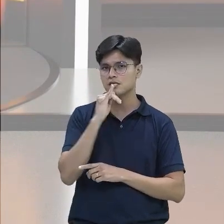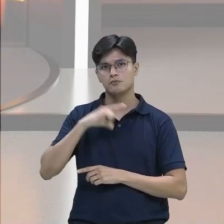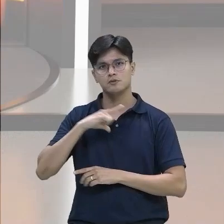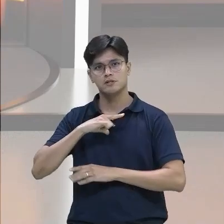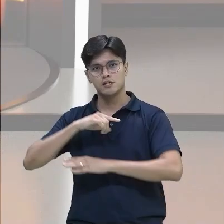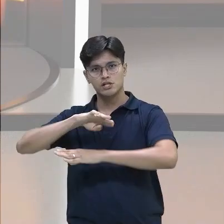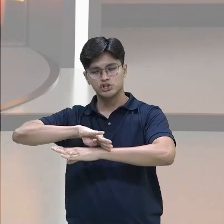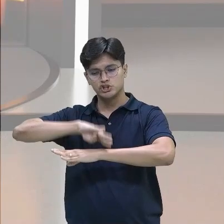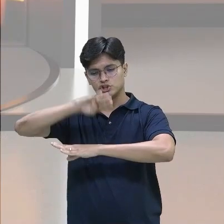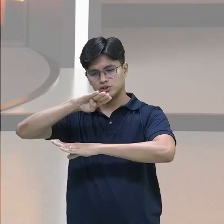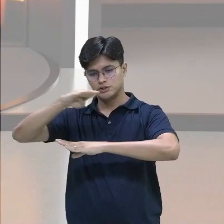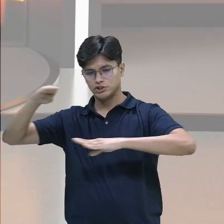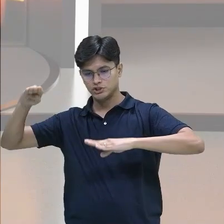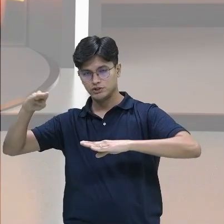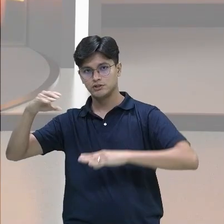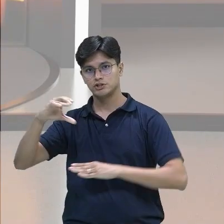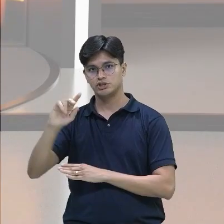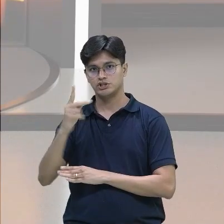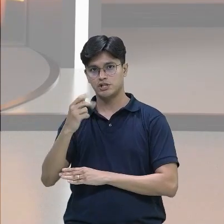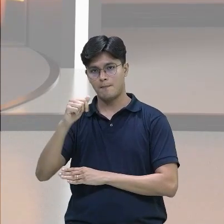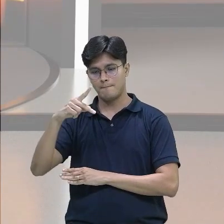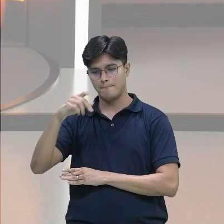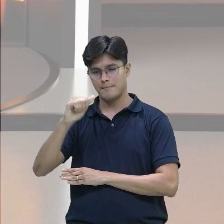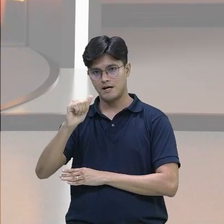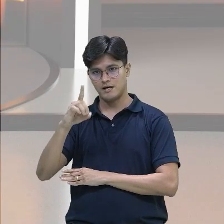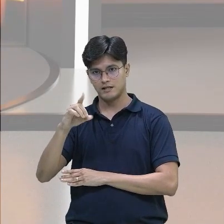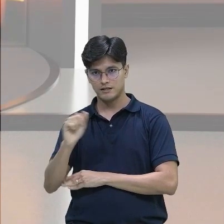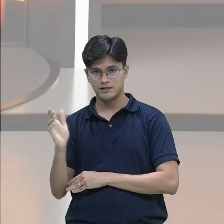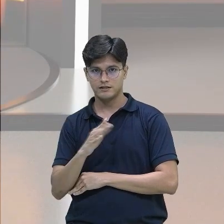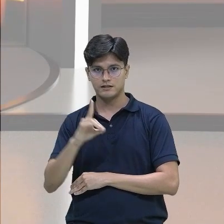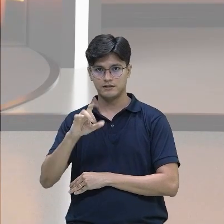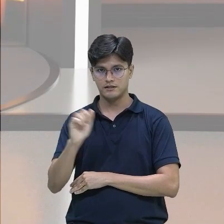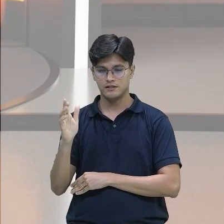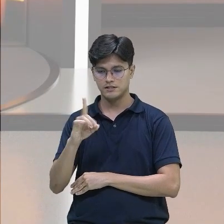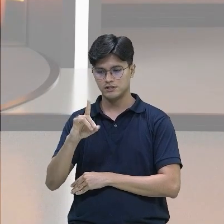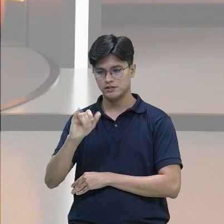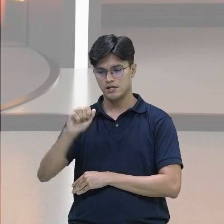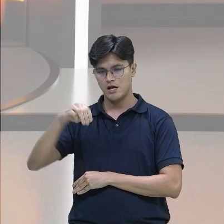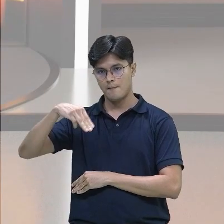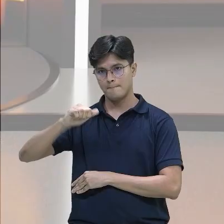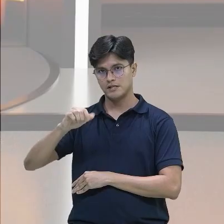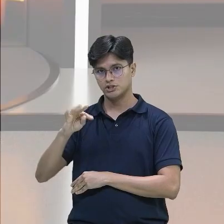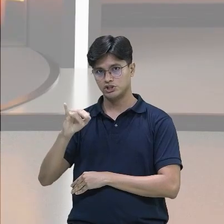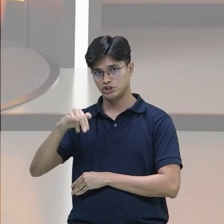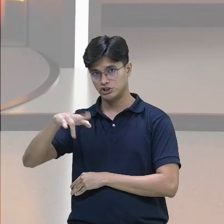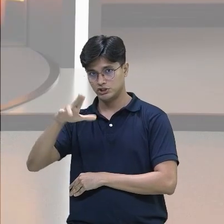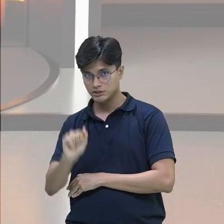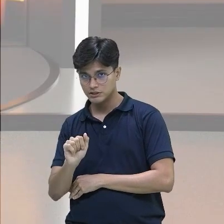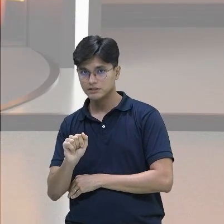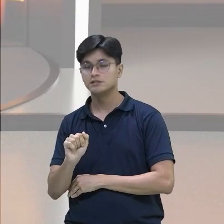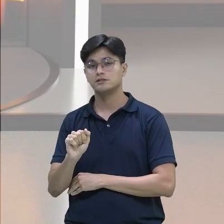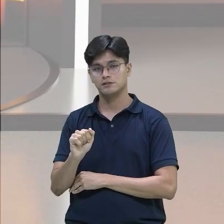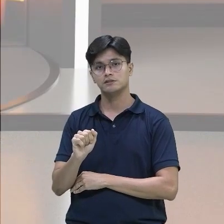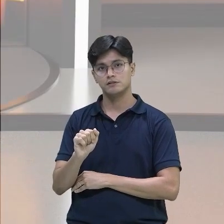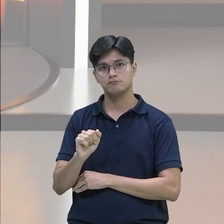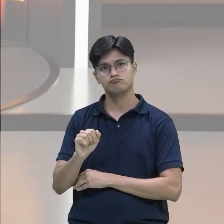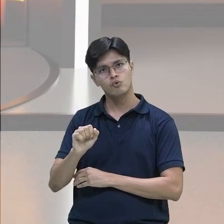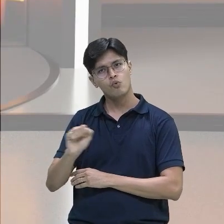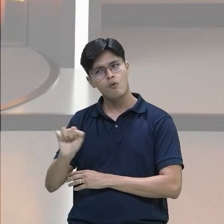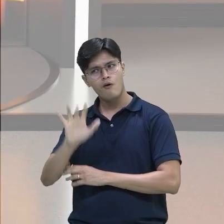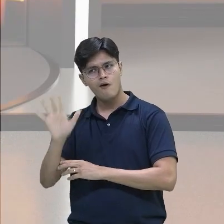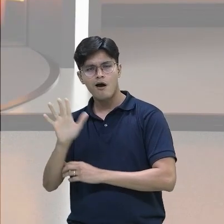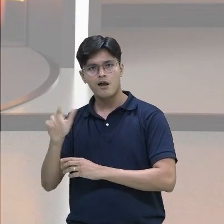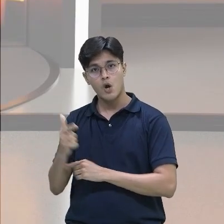que já pega aí as características do relevo, né, de planaltos, e também a depressão sertaneja, que já